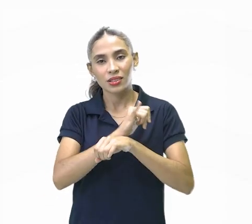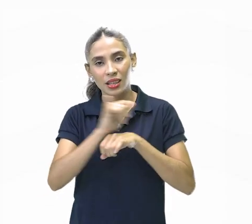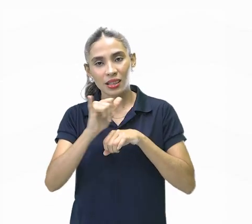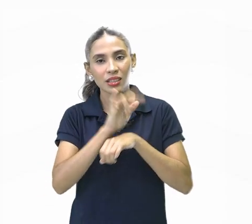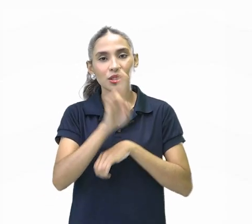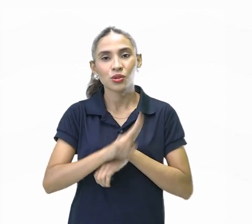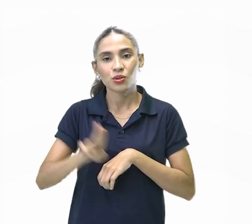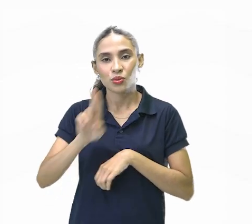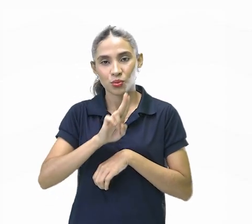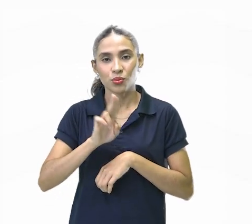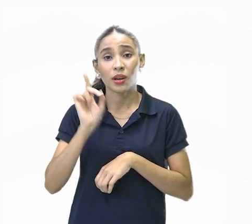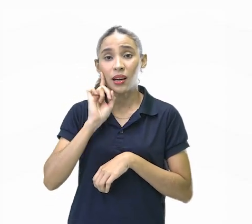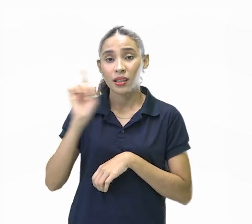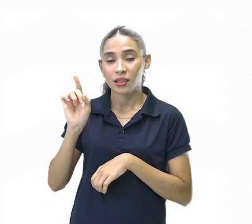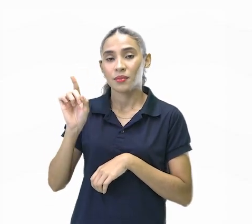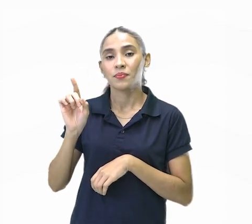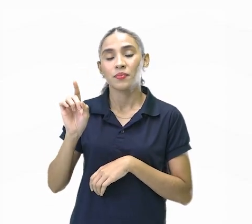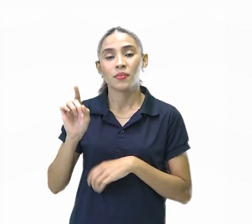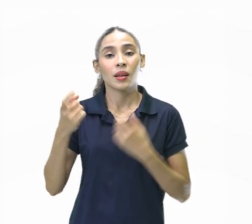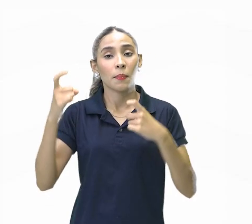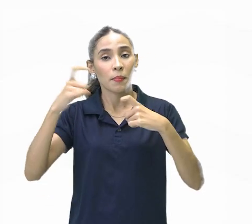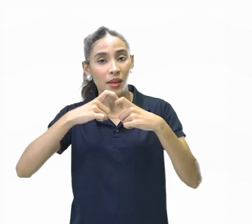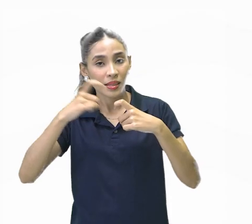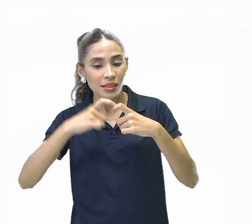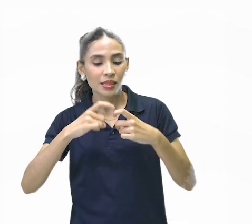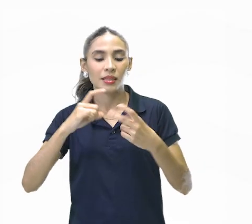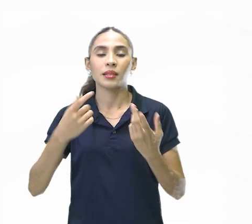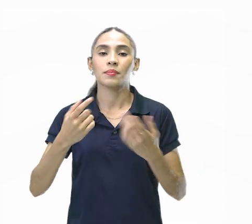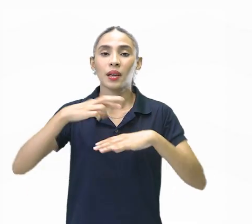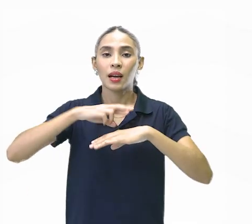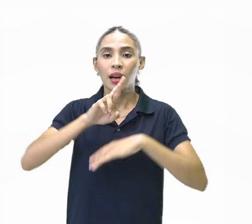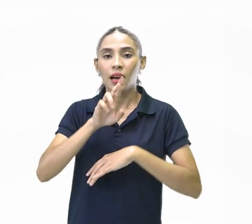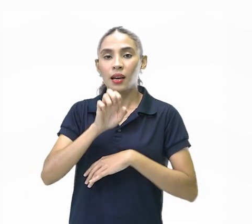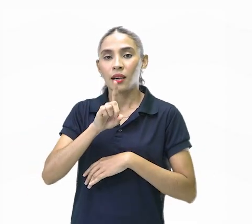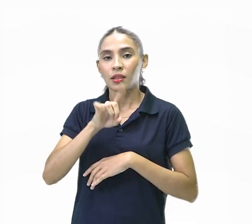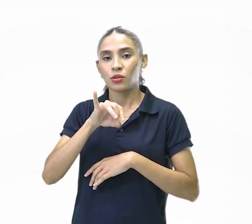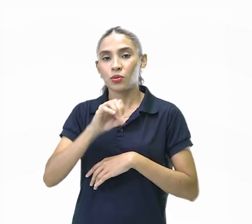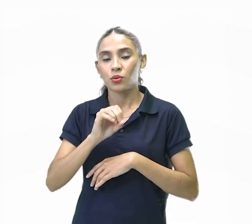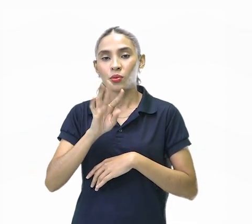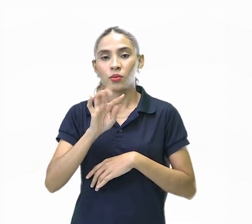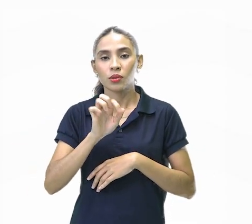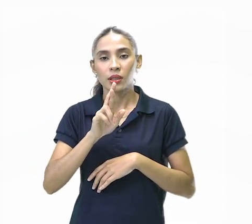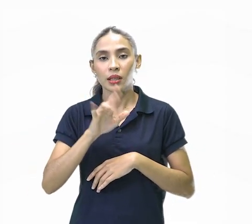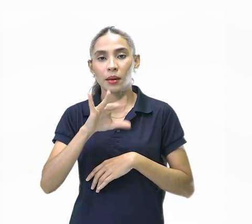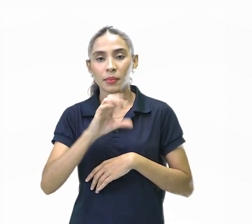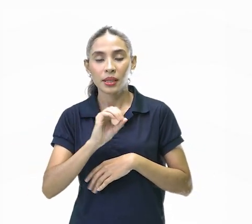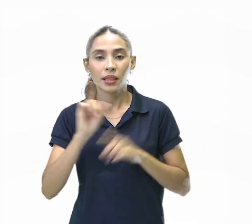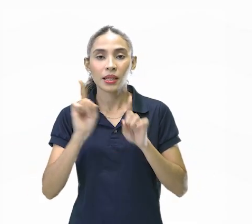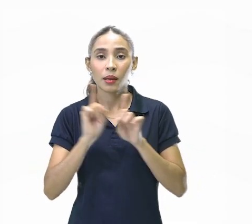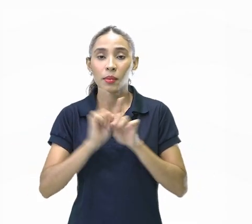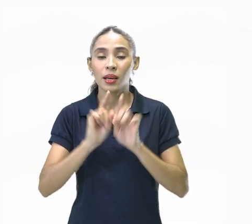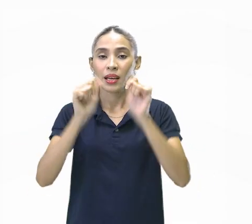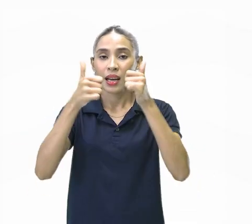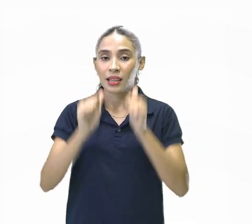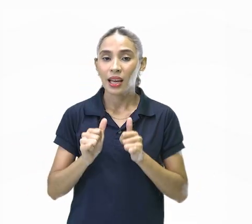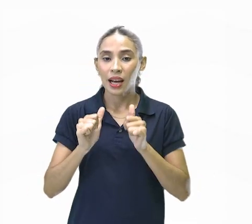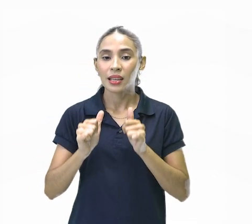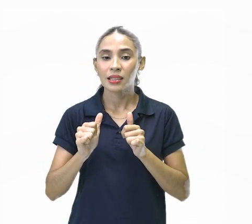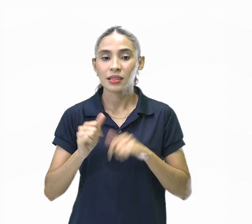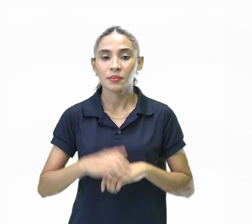do decaimento radioativo. Na medicina, radioterapia, diagnóstico por